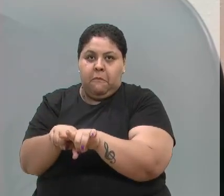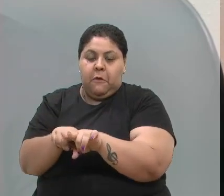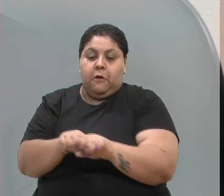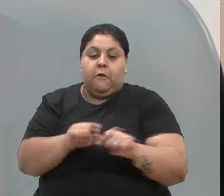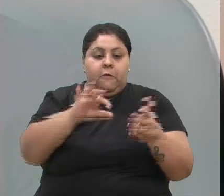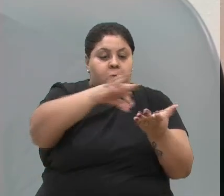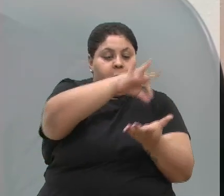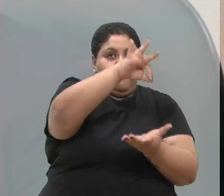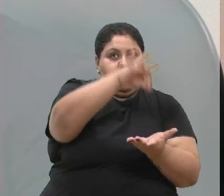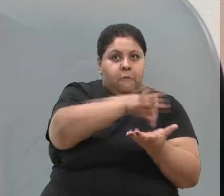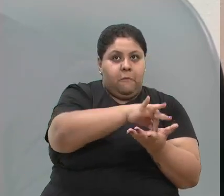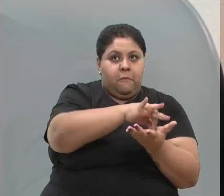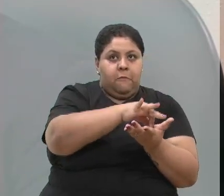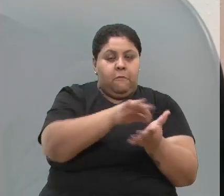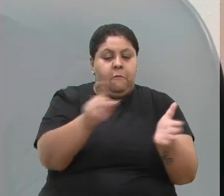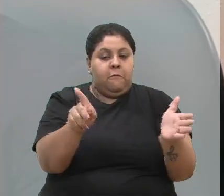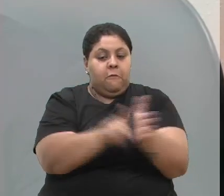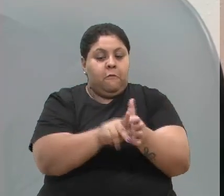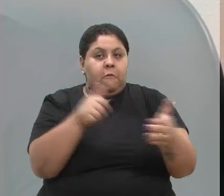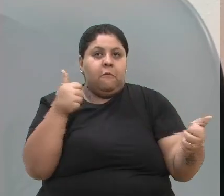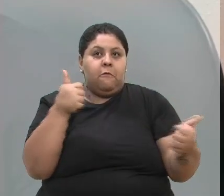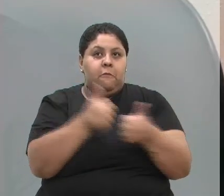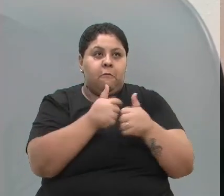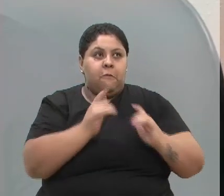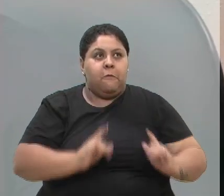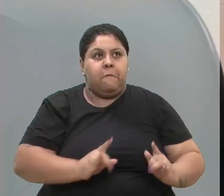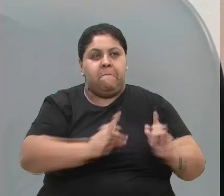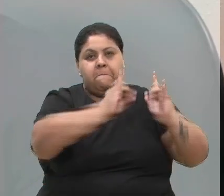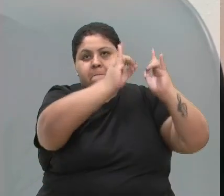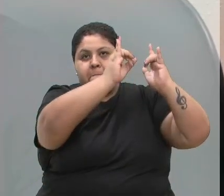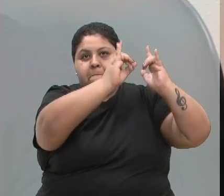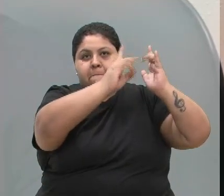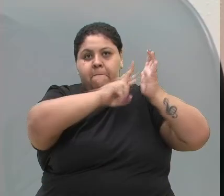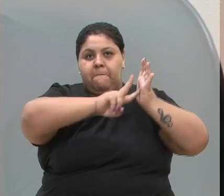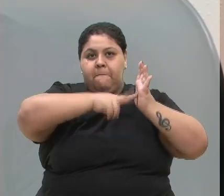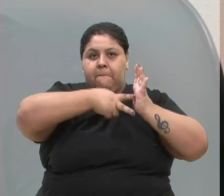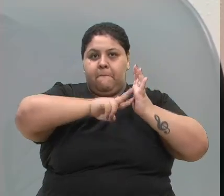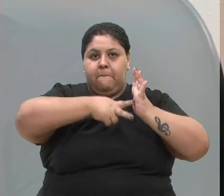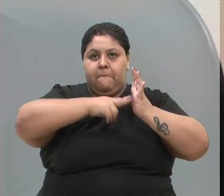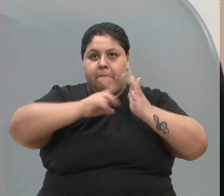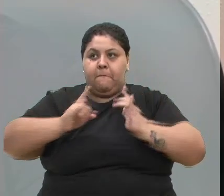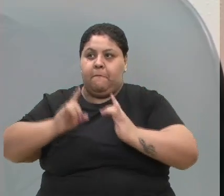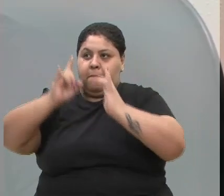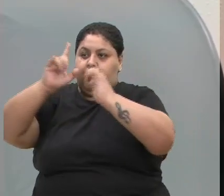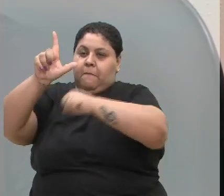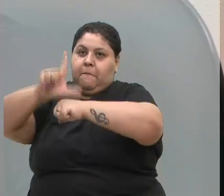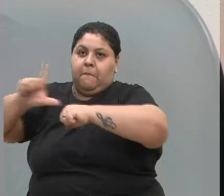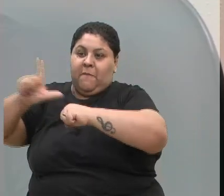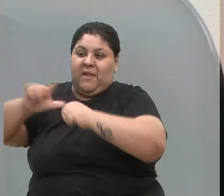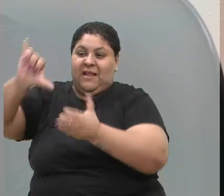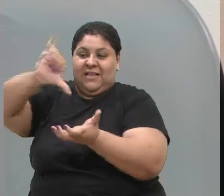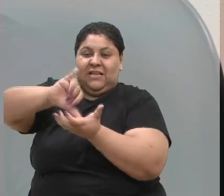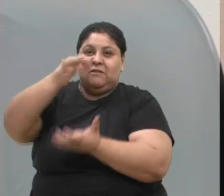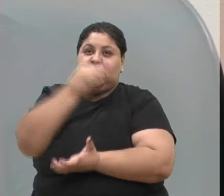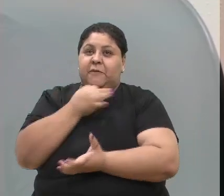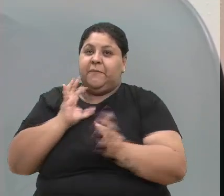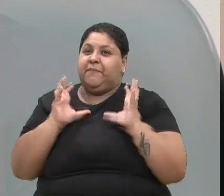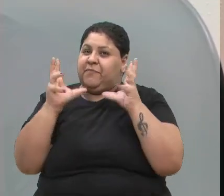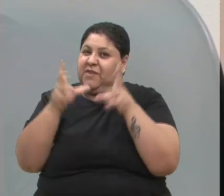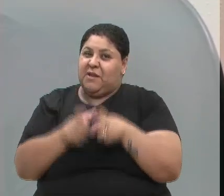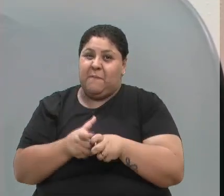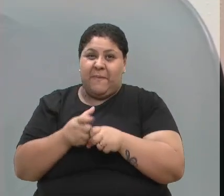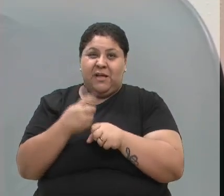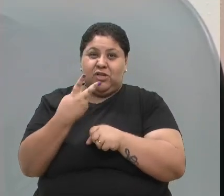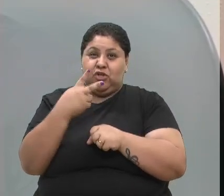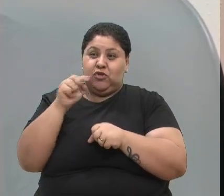sua sede são próprias e estão localizadas nos edifícios Cindy Lojas e Palácio do Comércio, no centro de Caxias do Sul, totalizando mais de